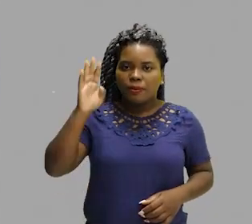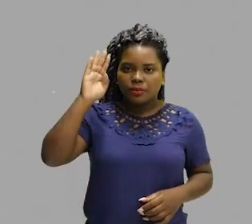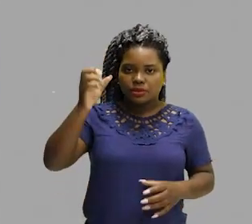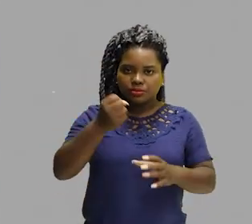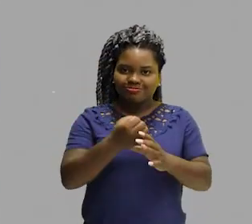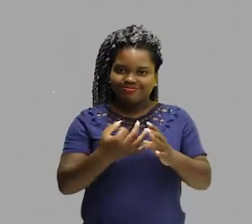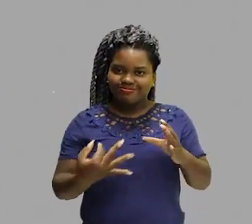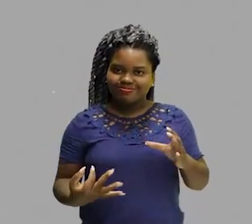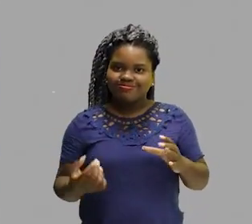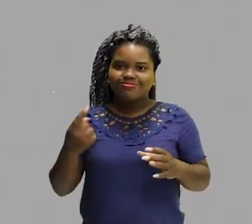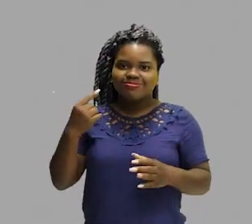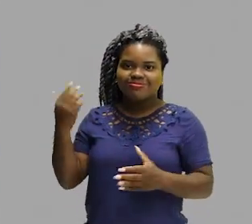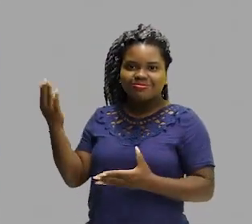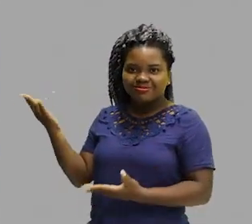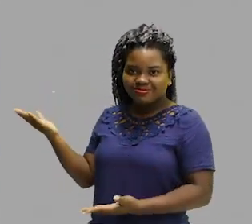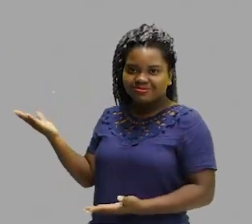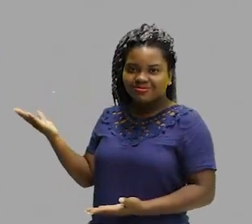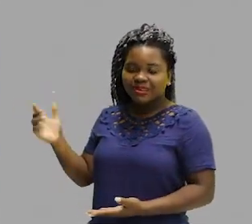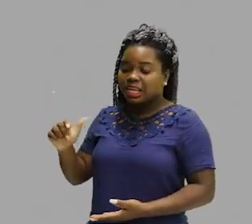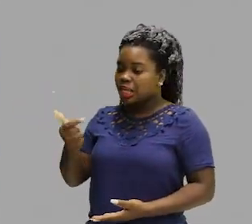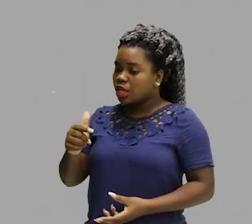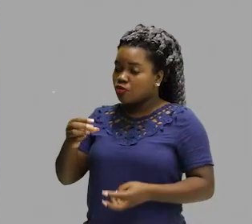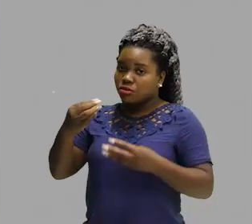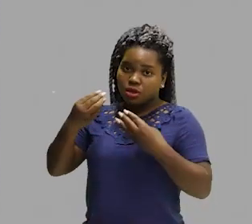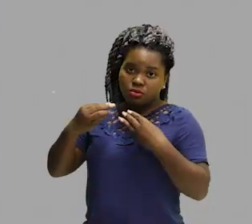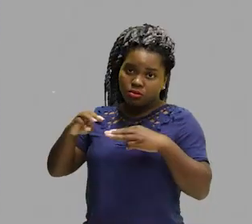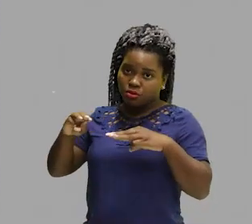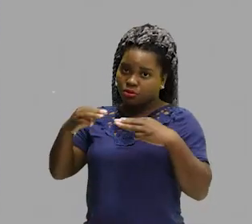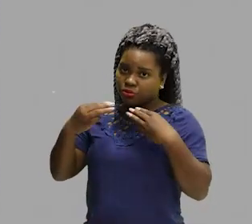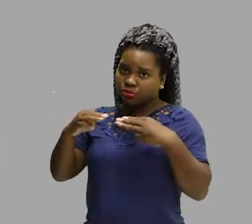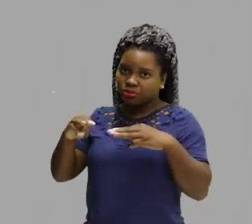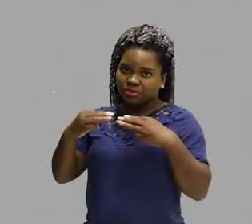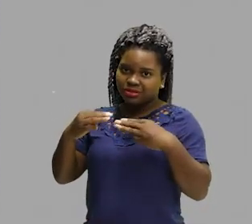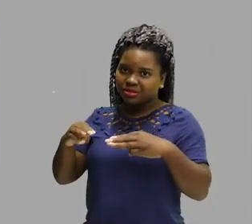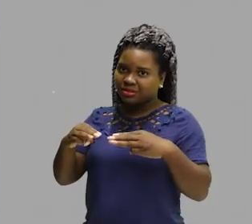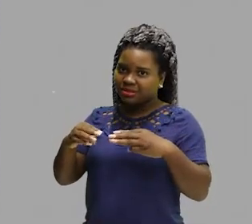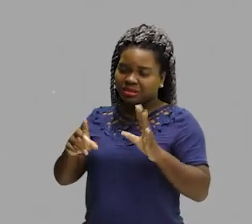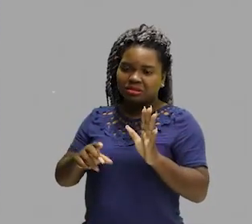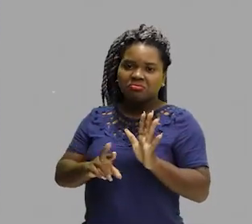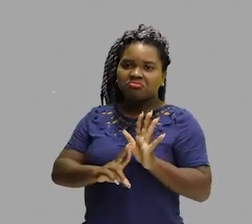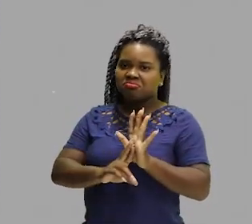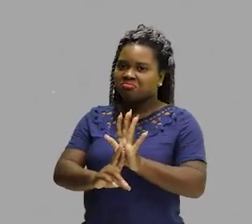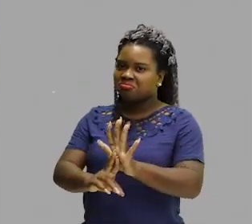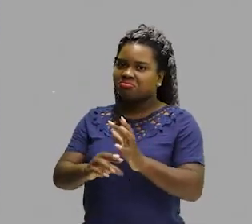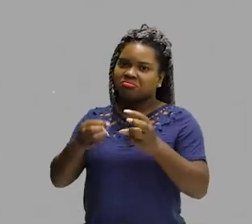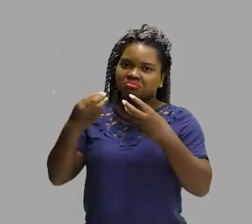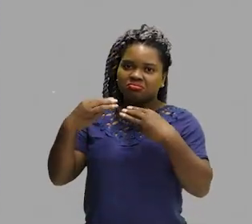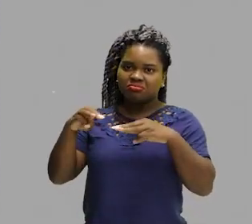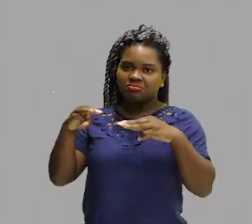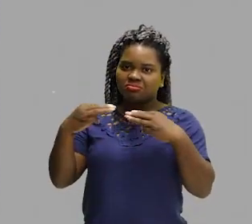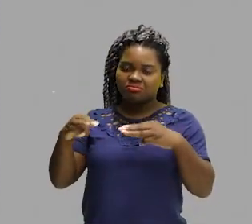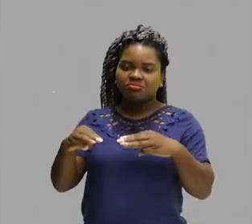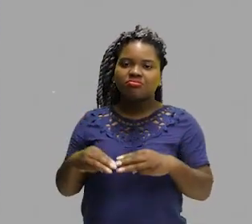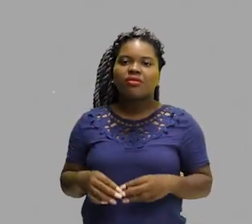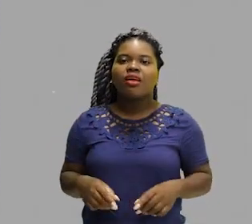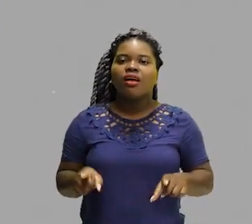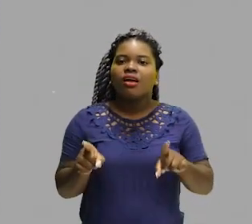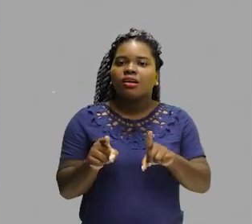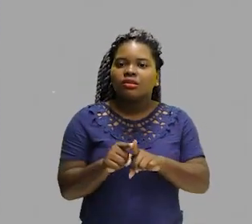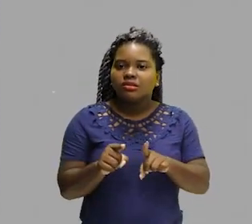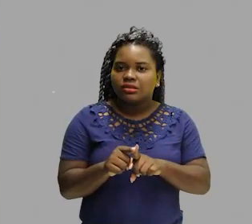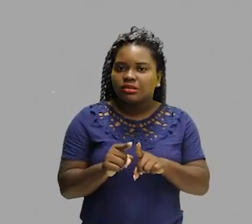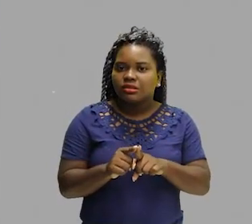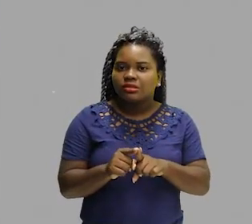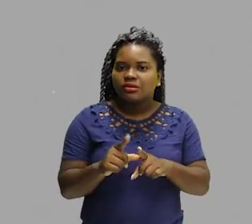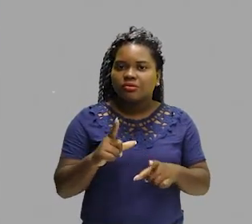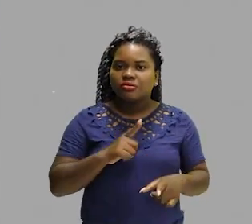da poesia palaciana, já sabe, não tem mais música, tá? Ela não é que ela não se apresenta mais com música, como cantiga. Existe